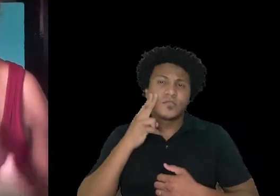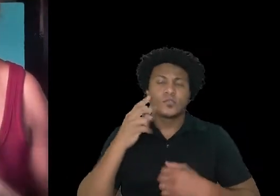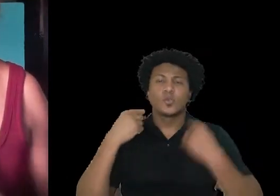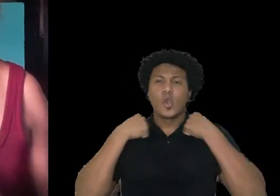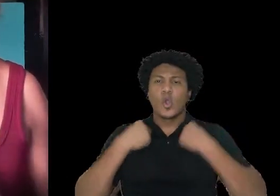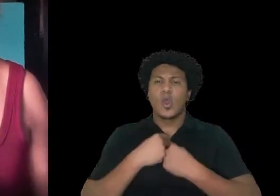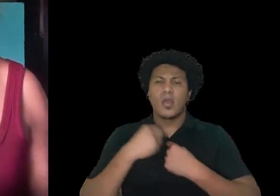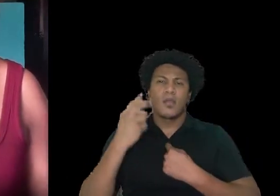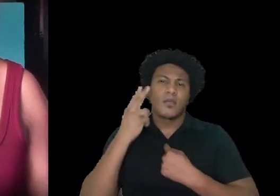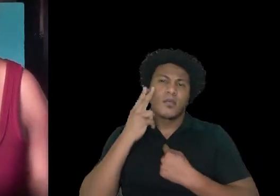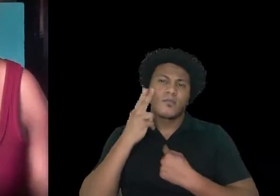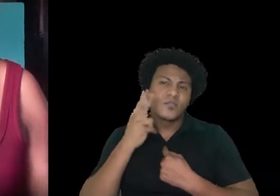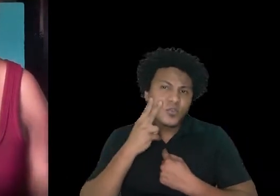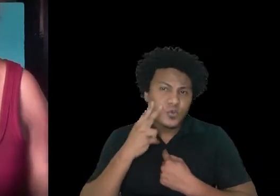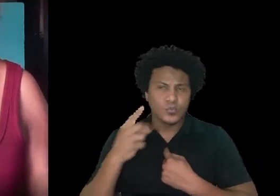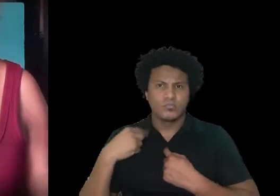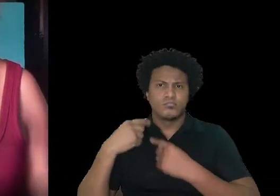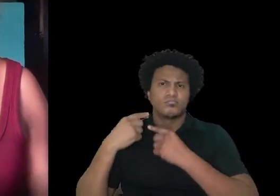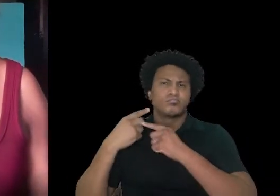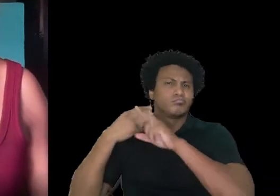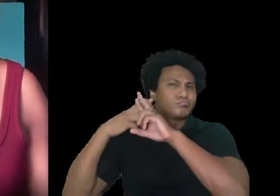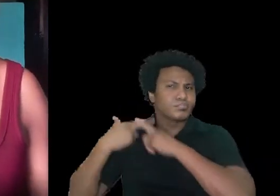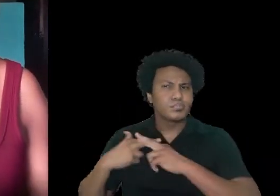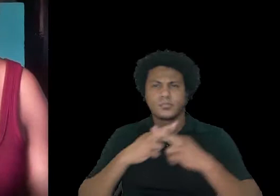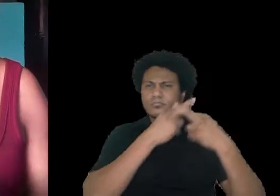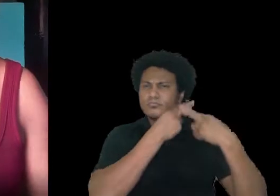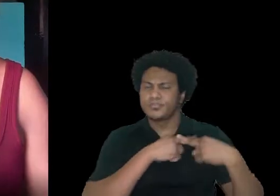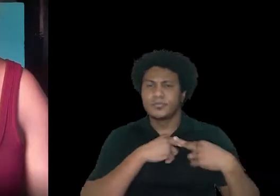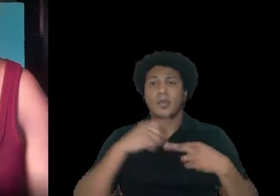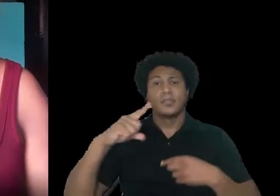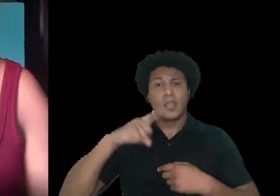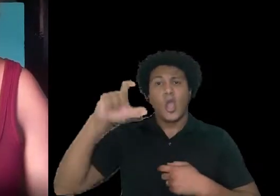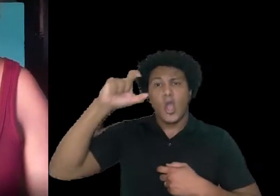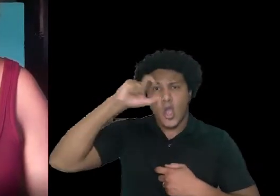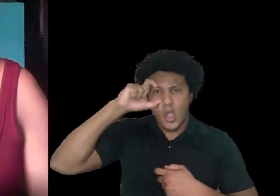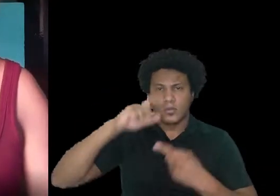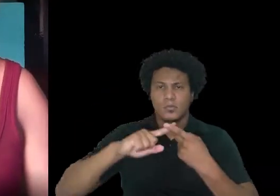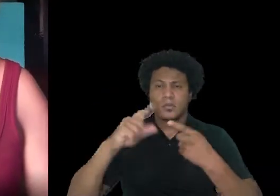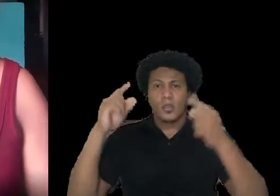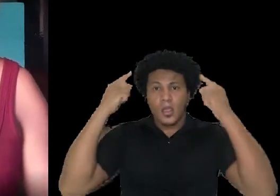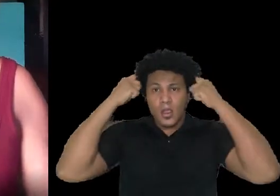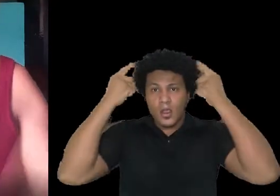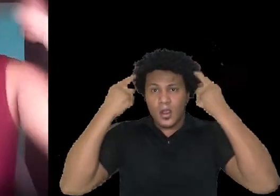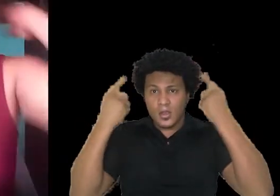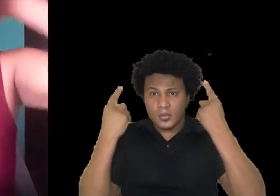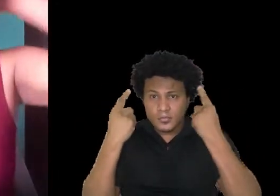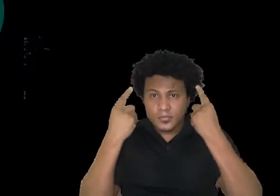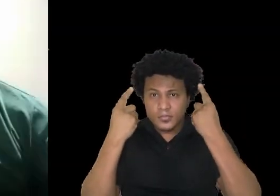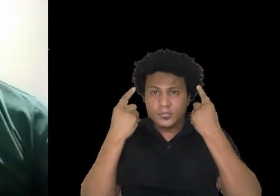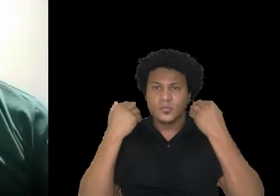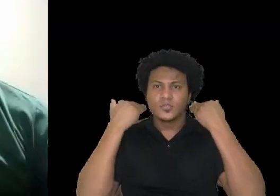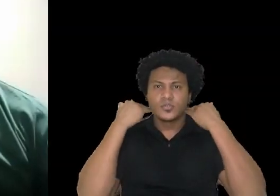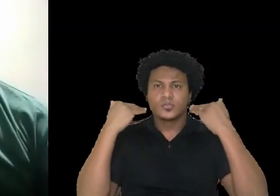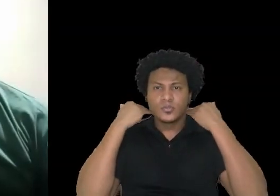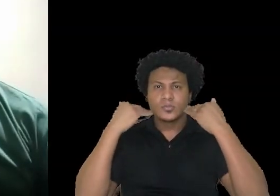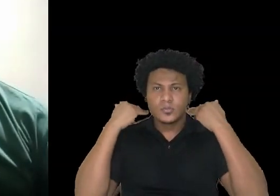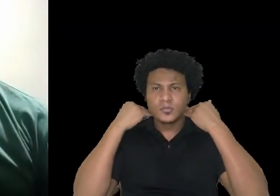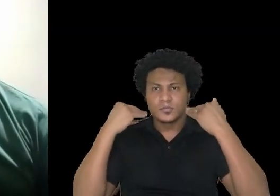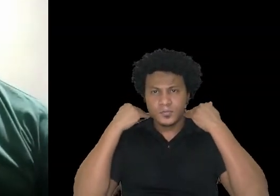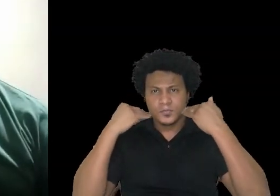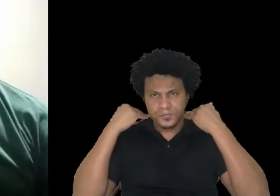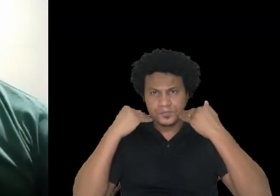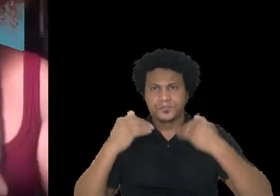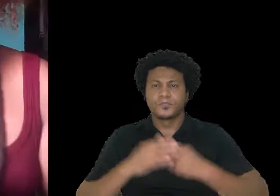dois dreads, eu uso óculos, tenho cabelo castanho, curto, cacheado, né, no momento está na rata. Ao